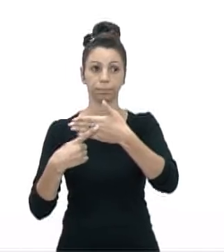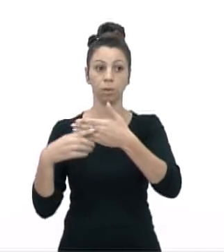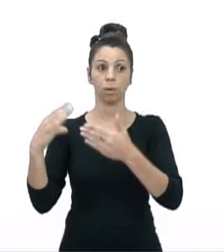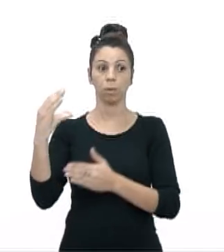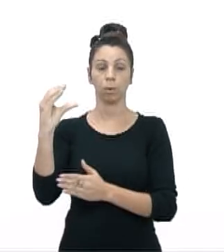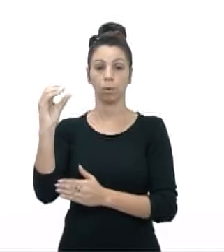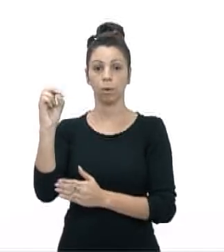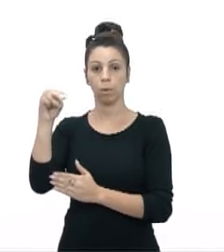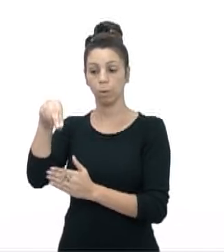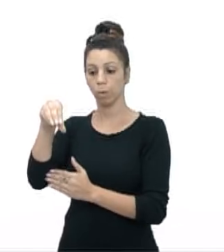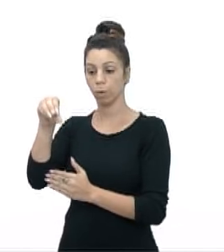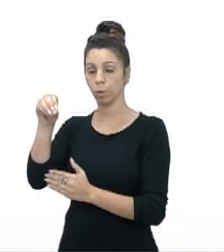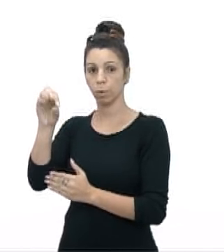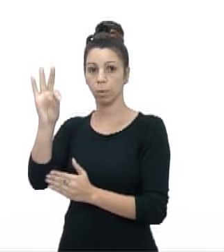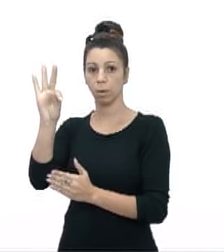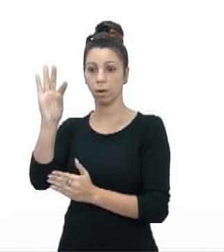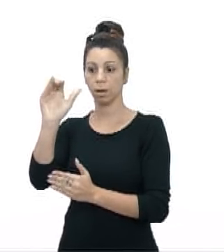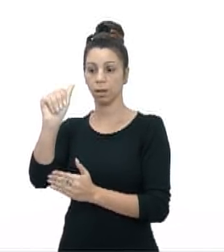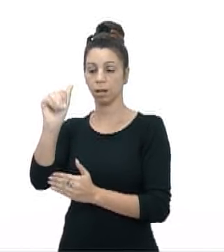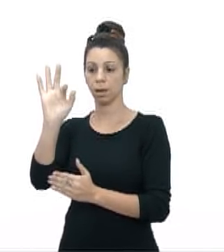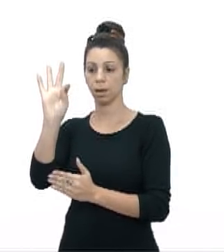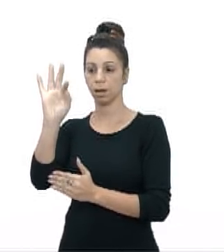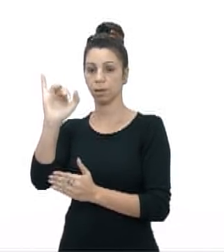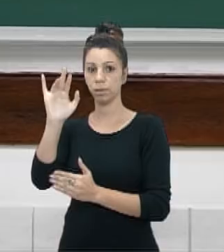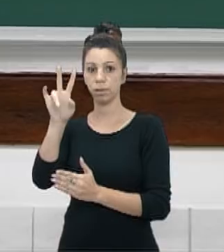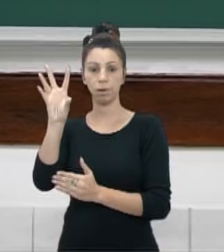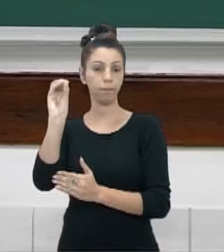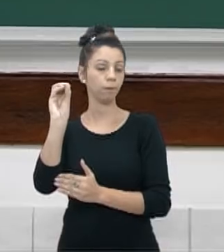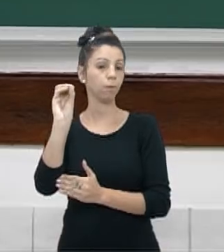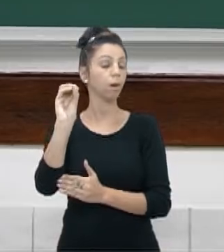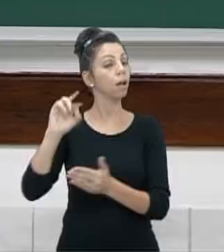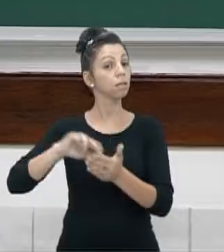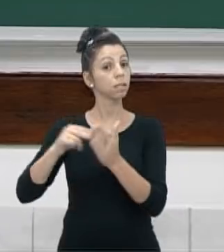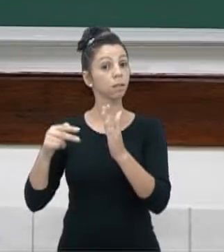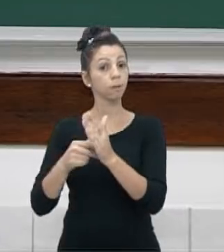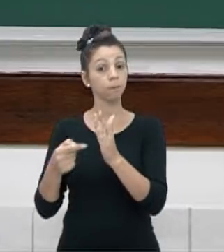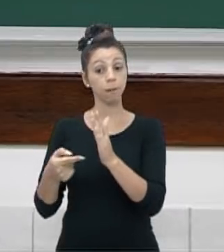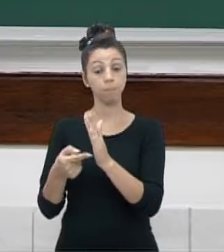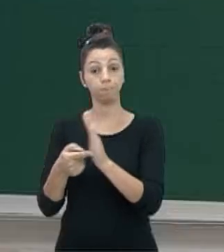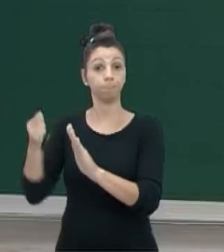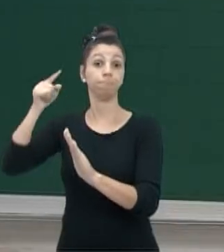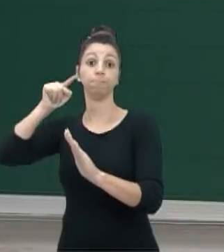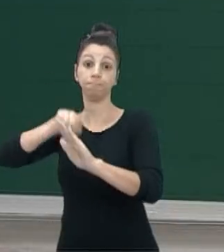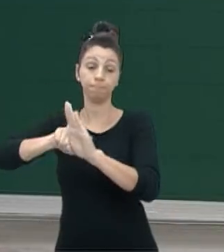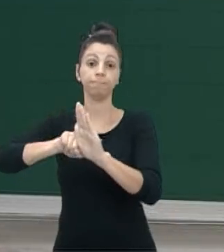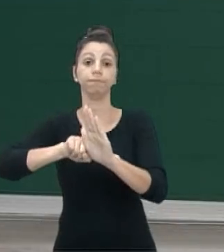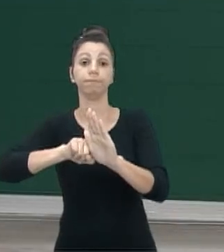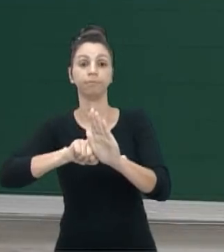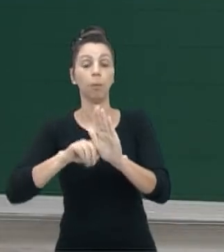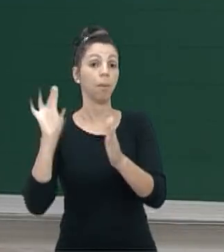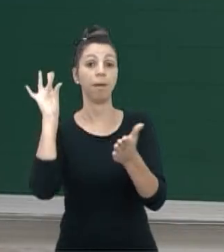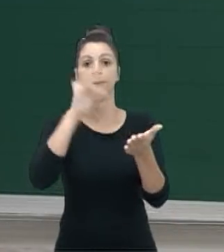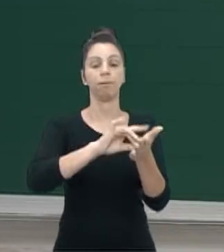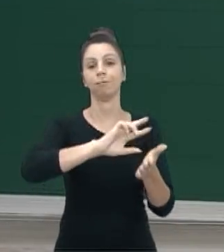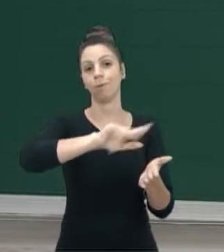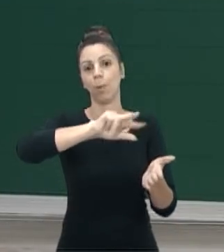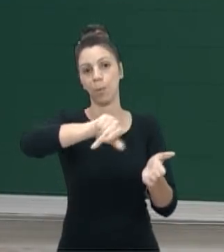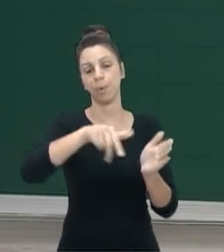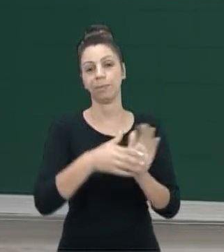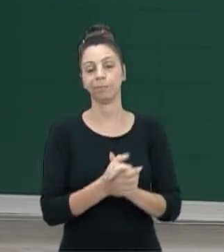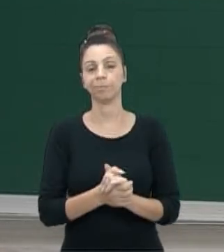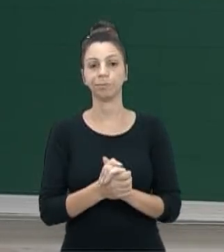né? Então, plante essa ideia é no sentido figurado, né? Não é no sentido real, né? Embora estejam falando